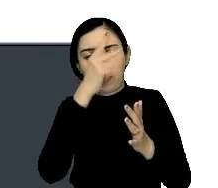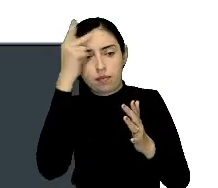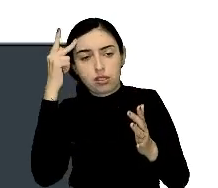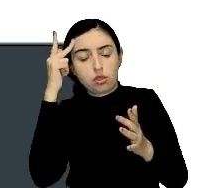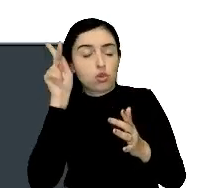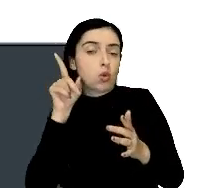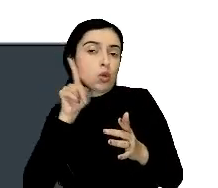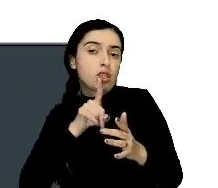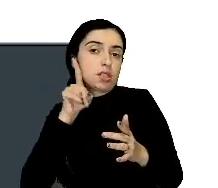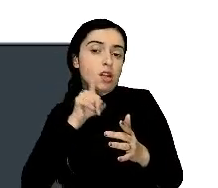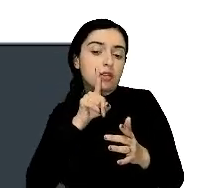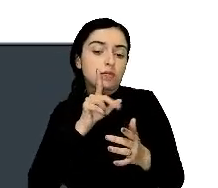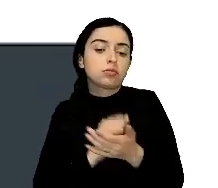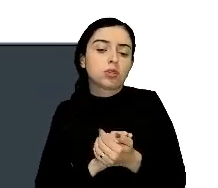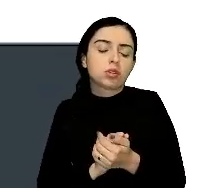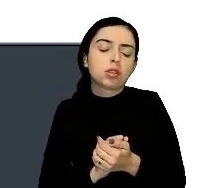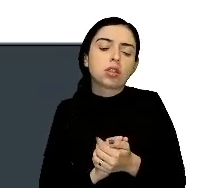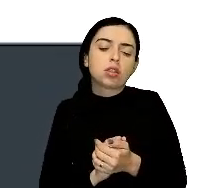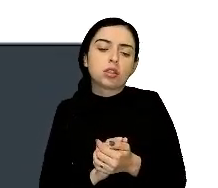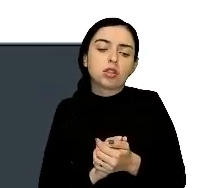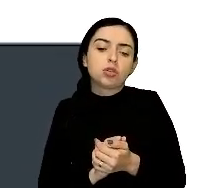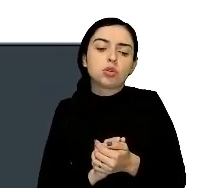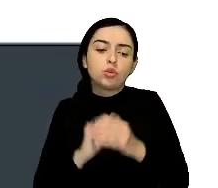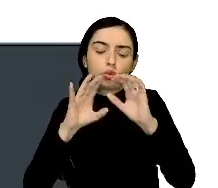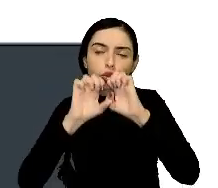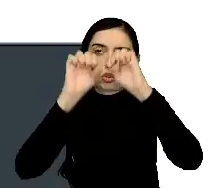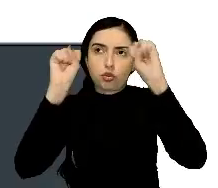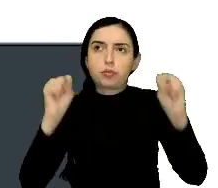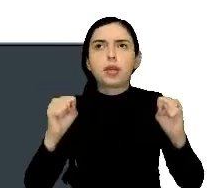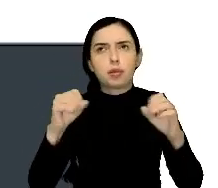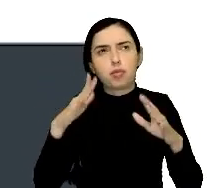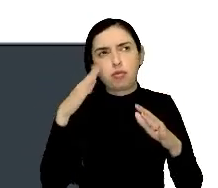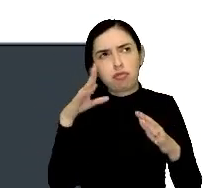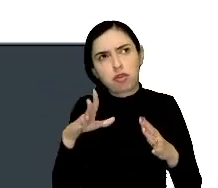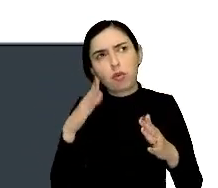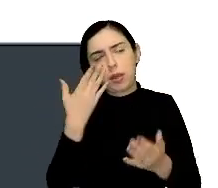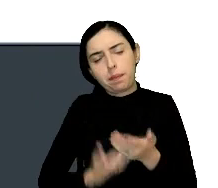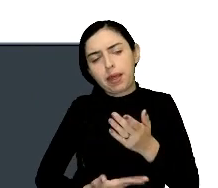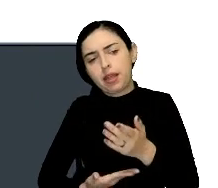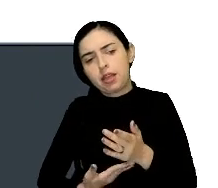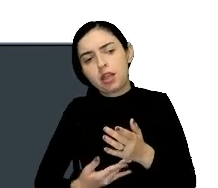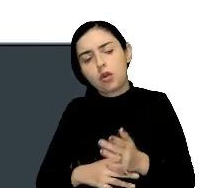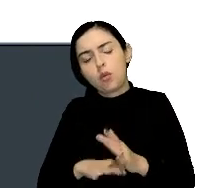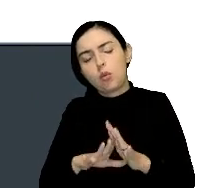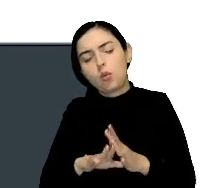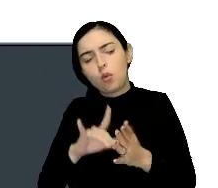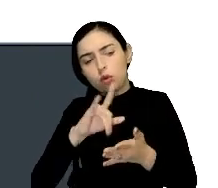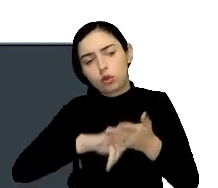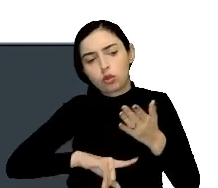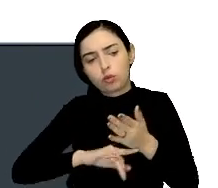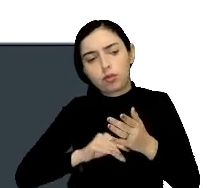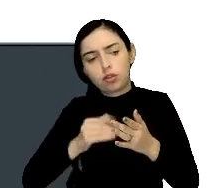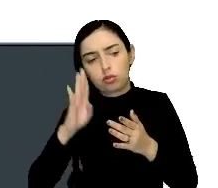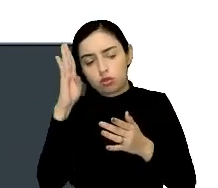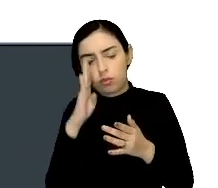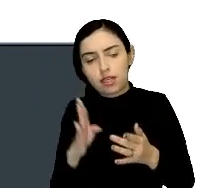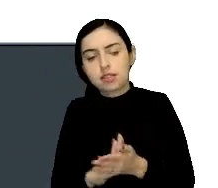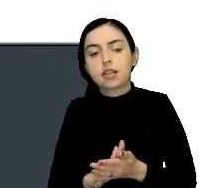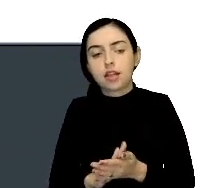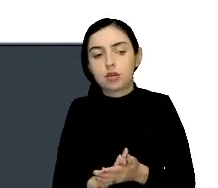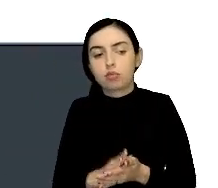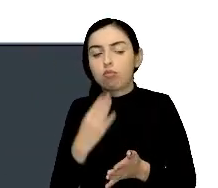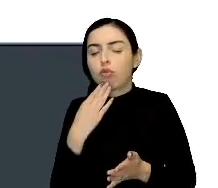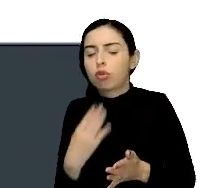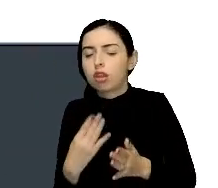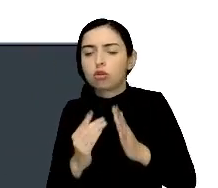Unidos. O Supremo Tribunal Federal reconheceu que ela teria perdido a nacionalidade brasileira e depois determinou a sua extradição. A